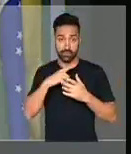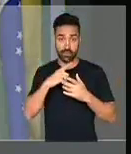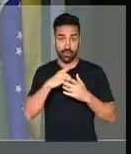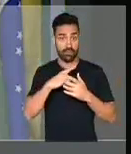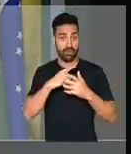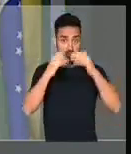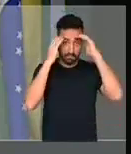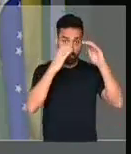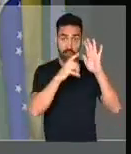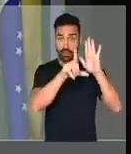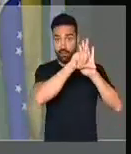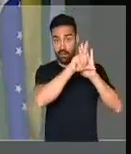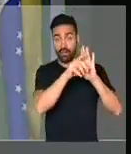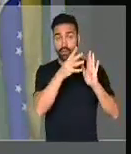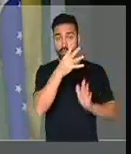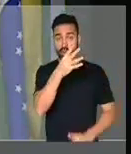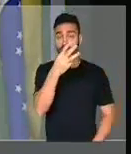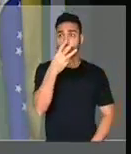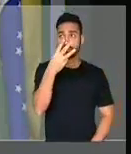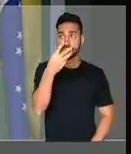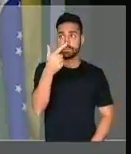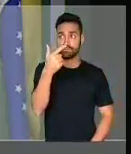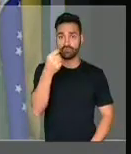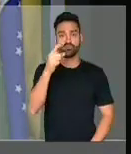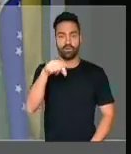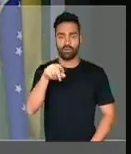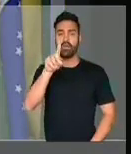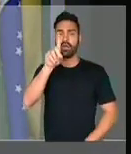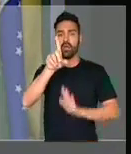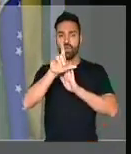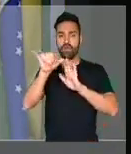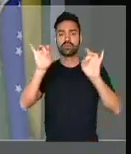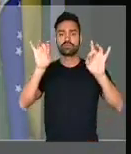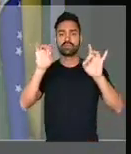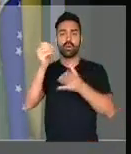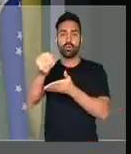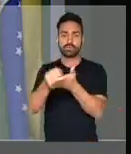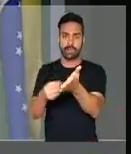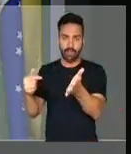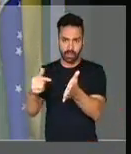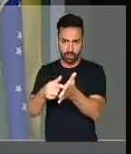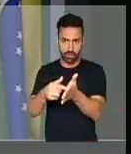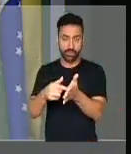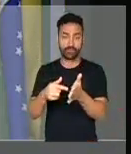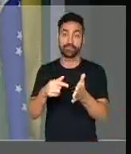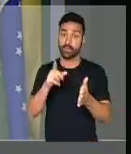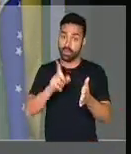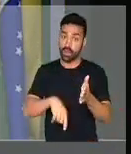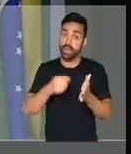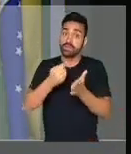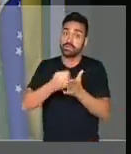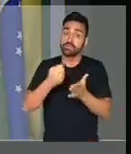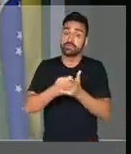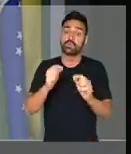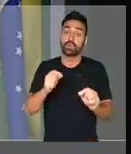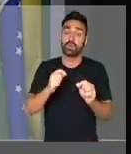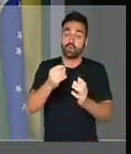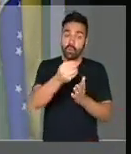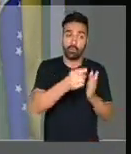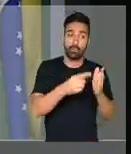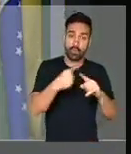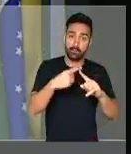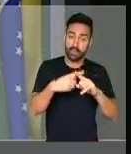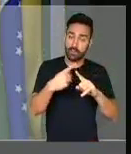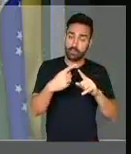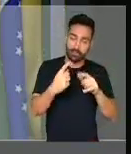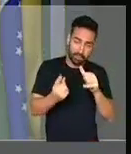pela Lei 4.320, que é a lei orçamentária, né? A Lei 4.320, que exige que haja o